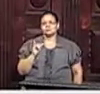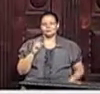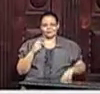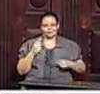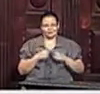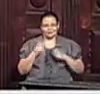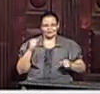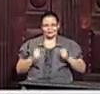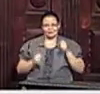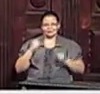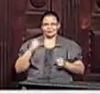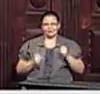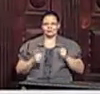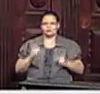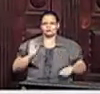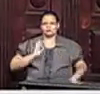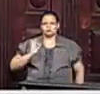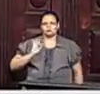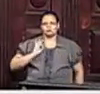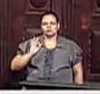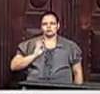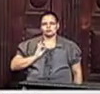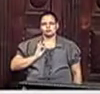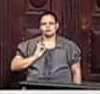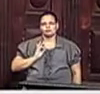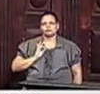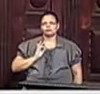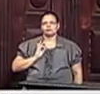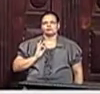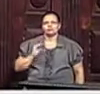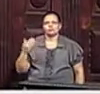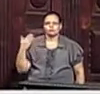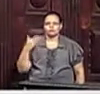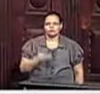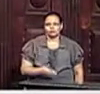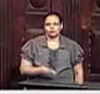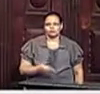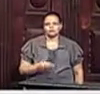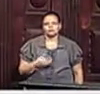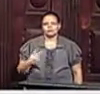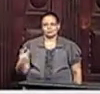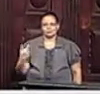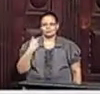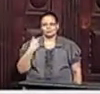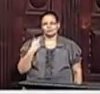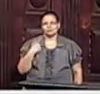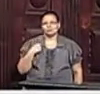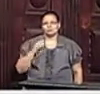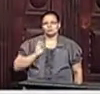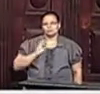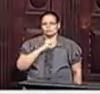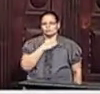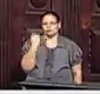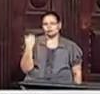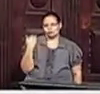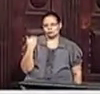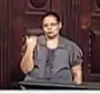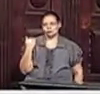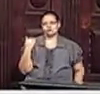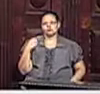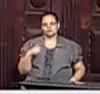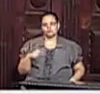veículo, os policiais foram atingidos e o policial morreu